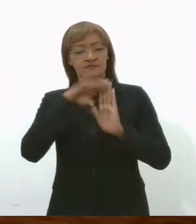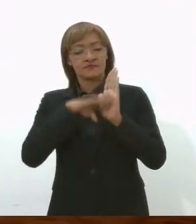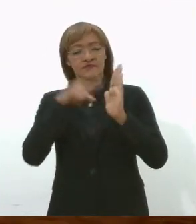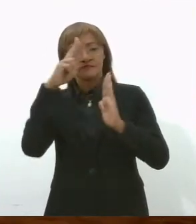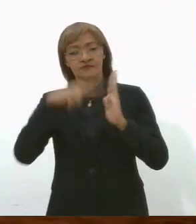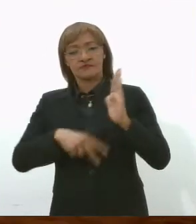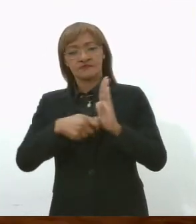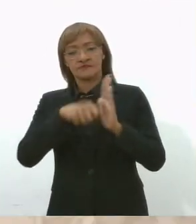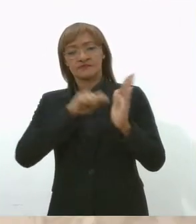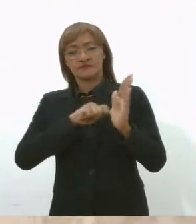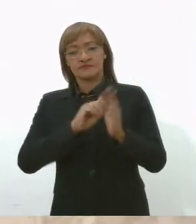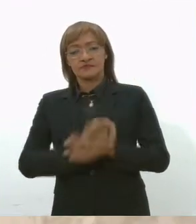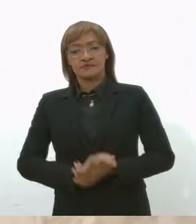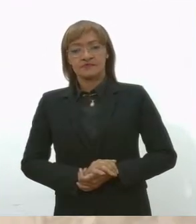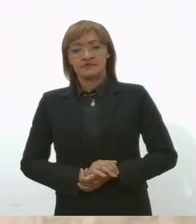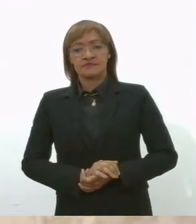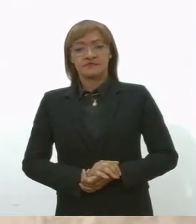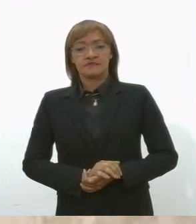anterior.